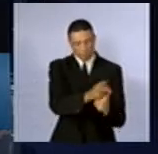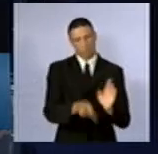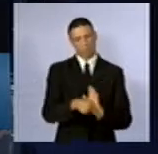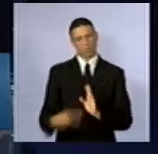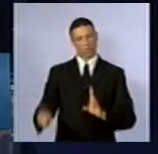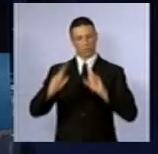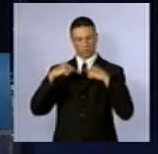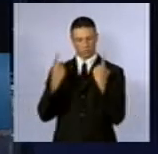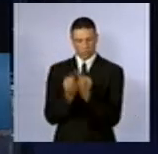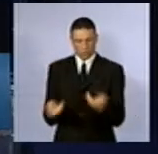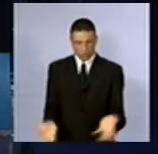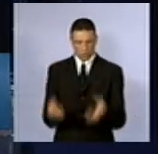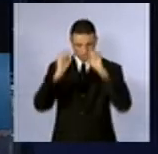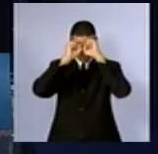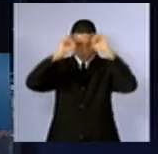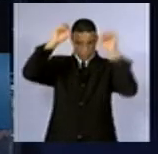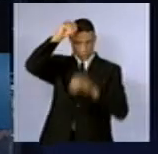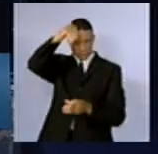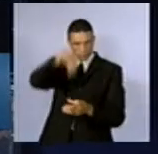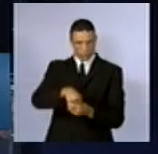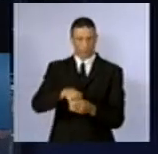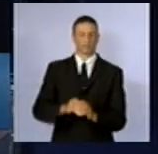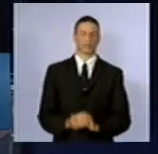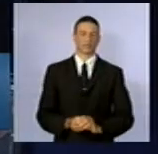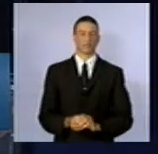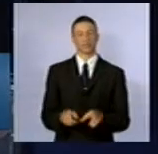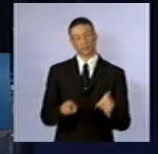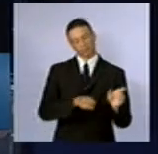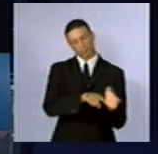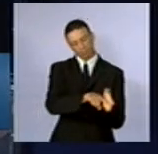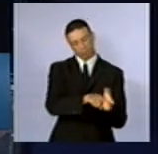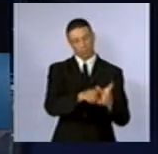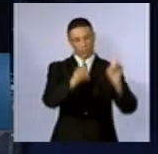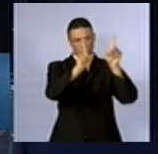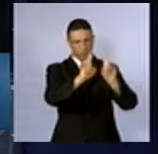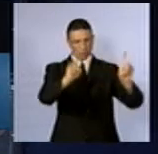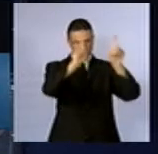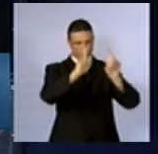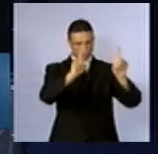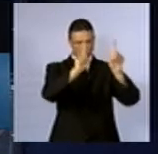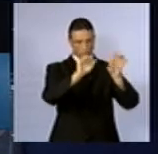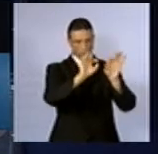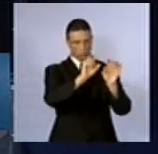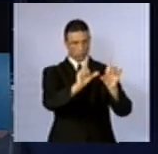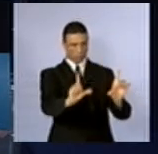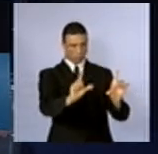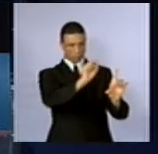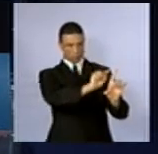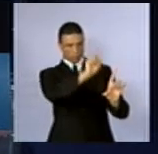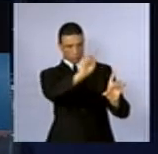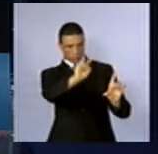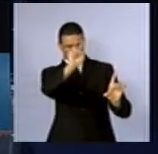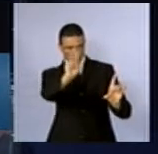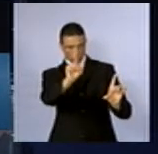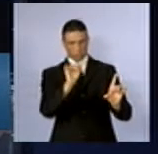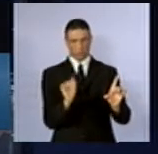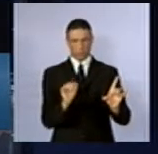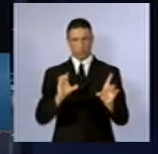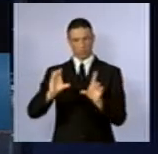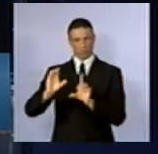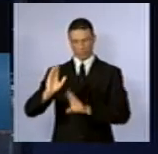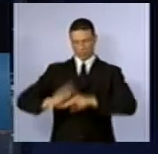né? Primeiramente, né, os estudos foram feitos através de simulações computacionais, tá? Foi utilizada a ferramenta CAMPEN,